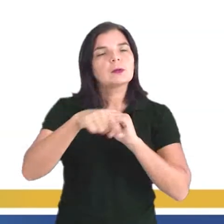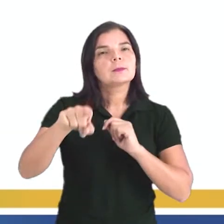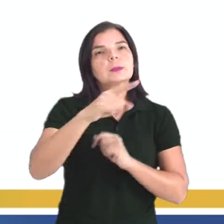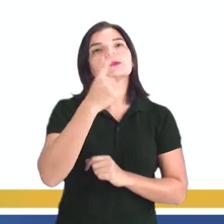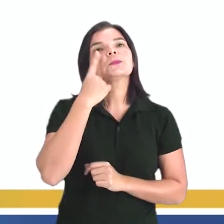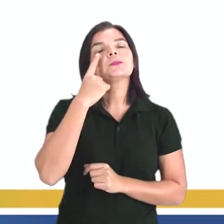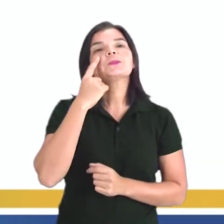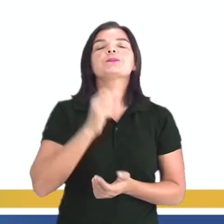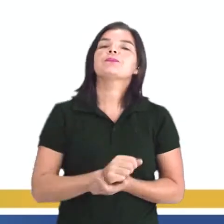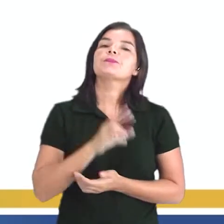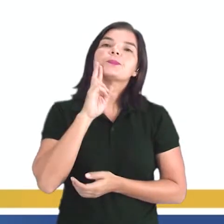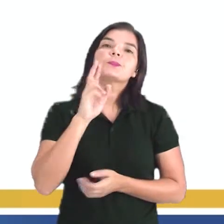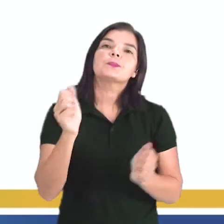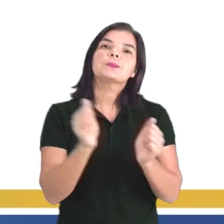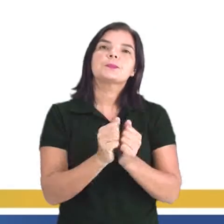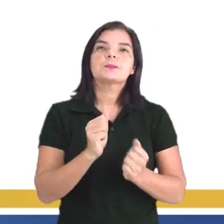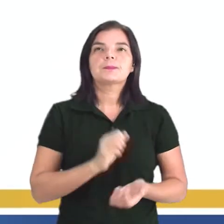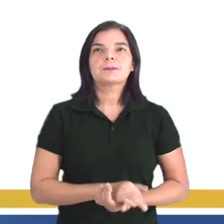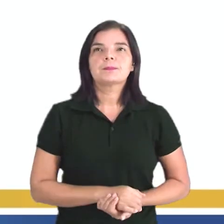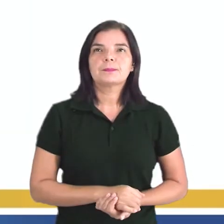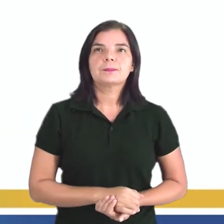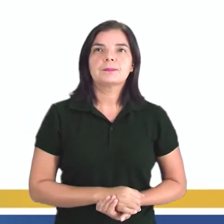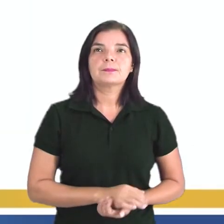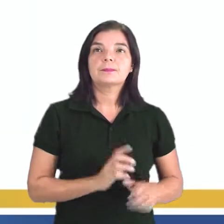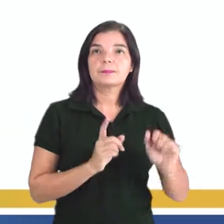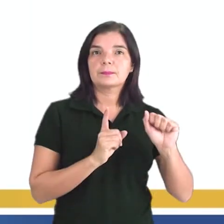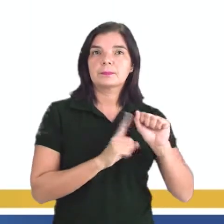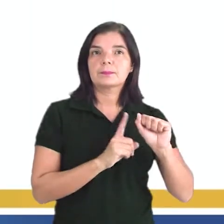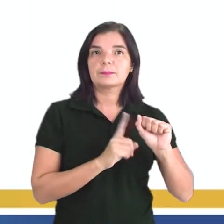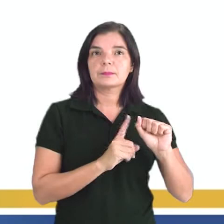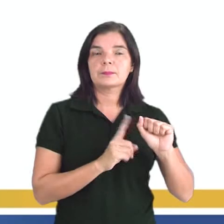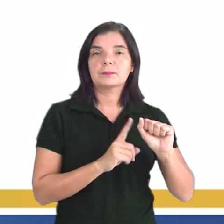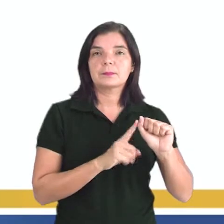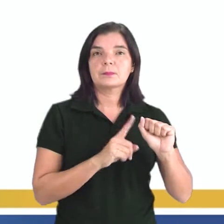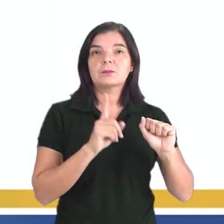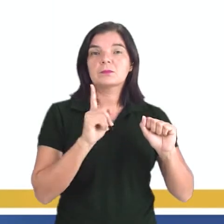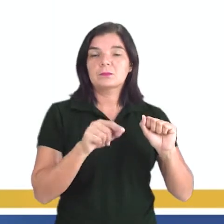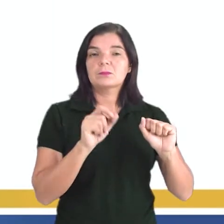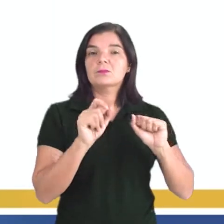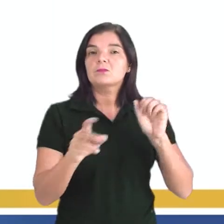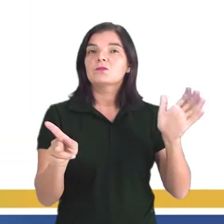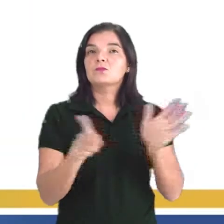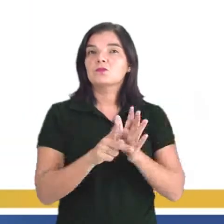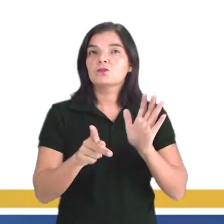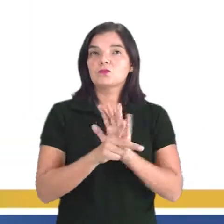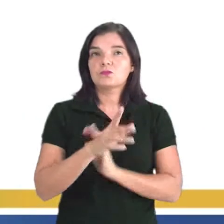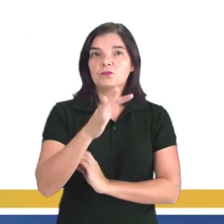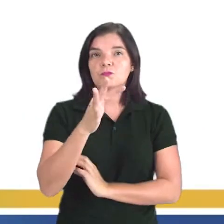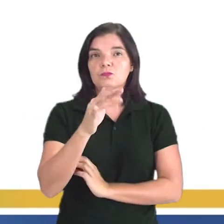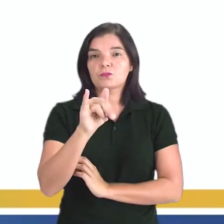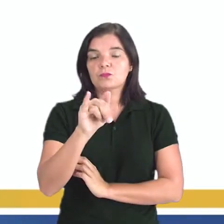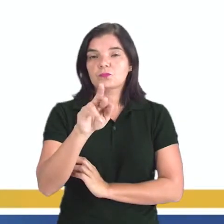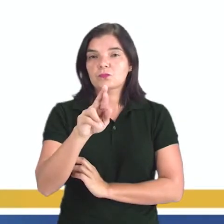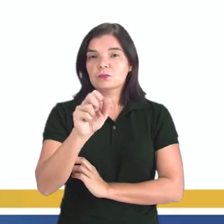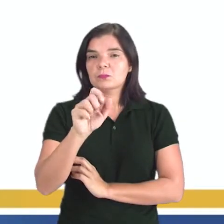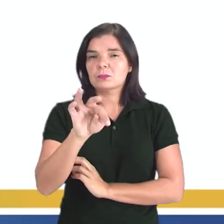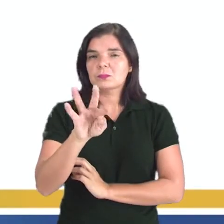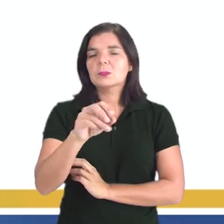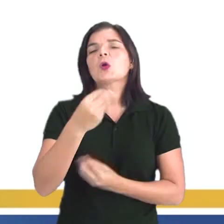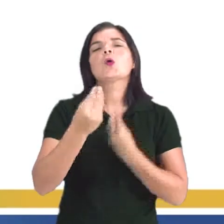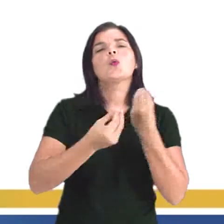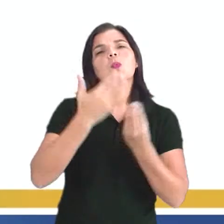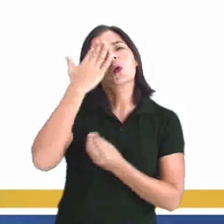vocês. Então vamos ver a resposta juntos? Bom, então na letra A, ela pertence ao first conditional. Como é que eu